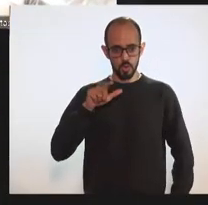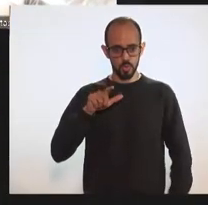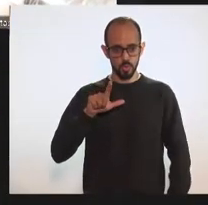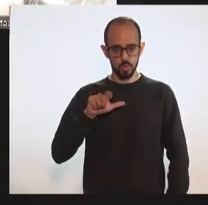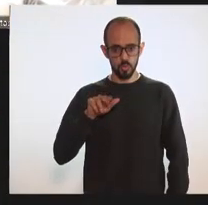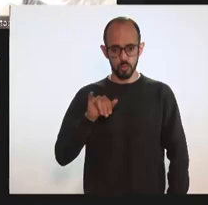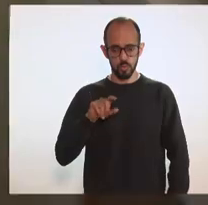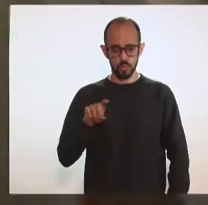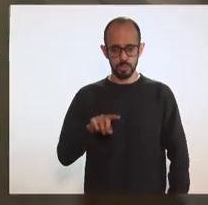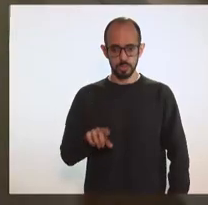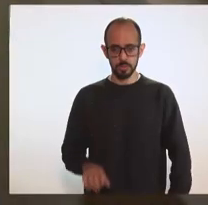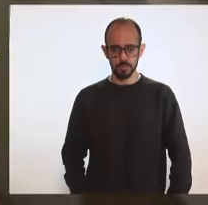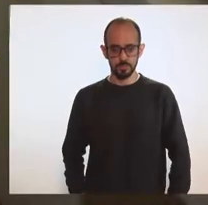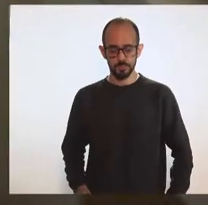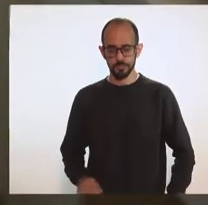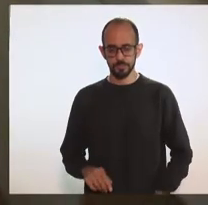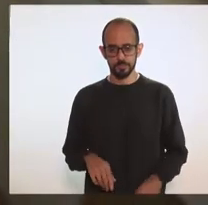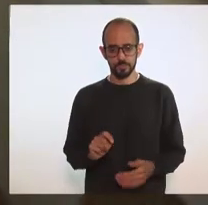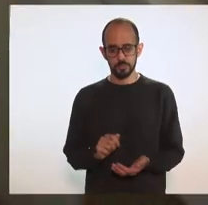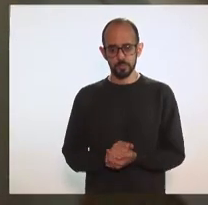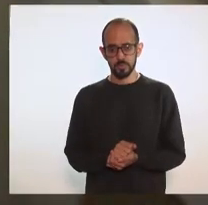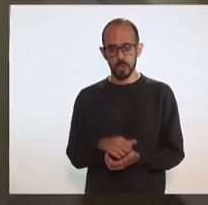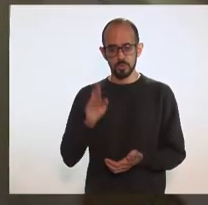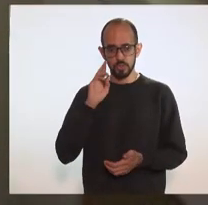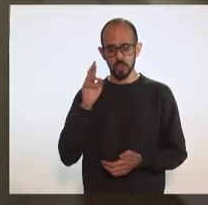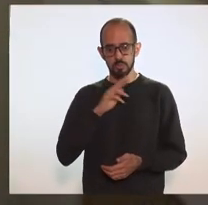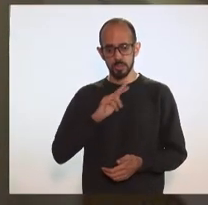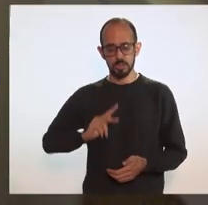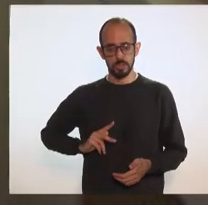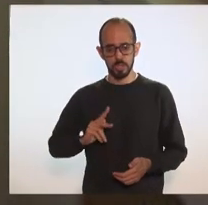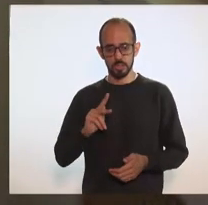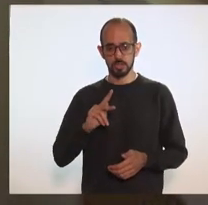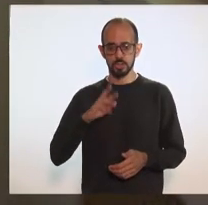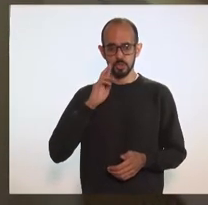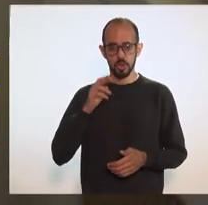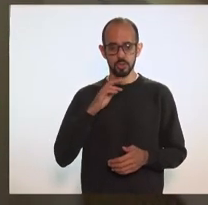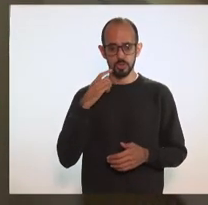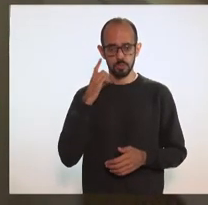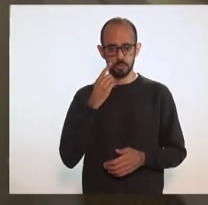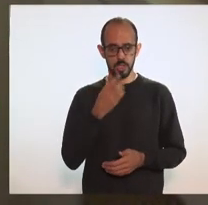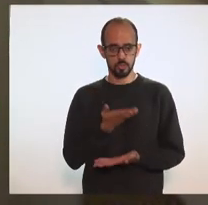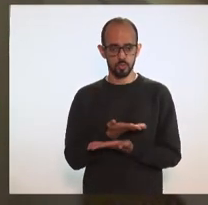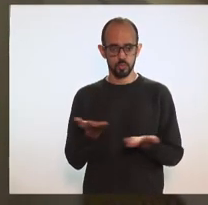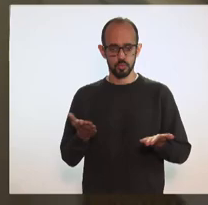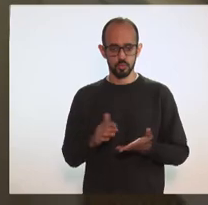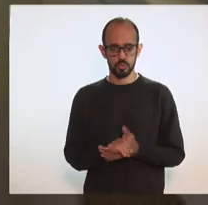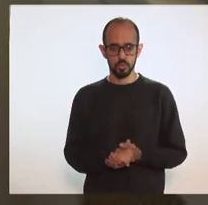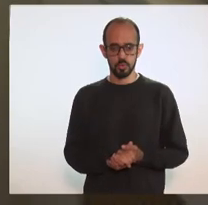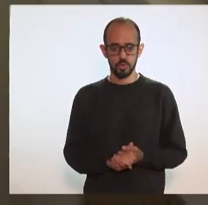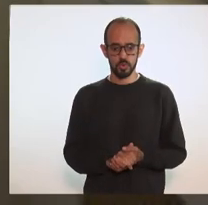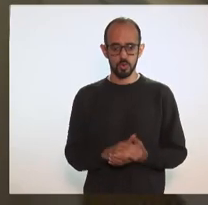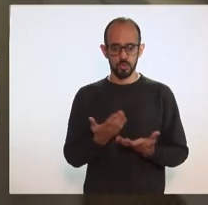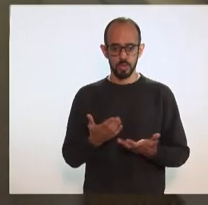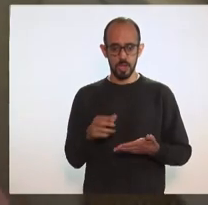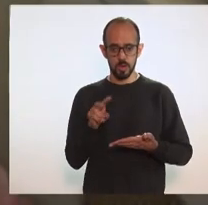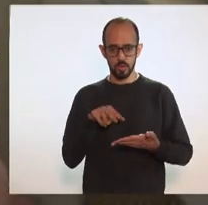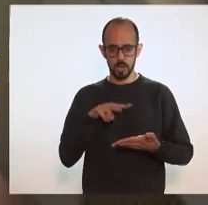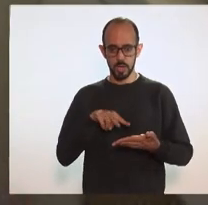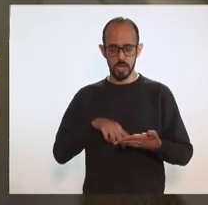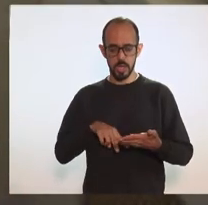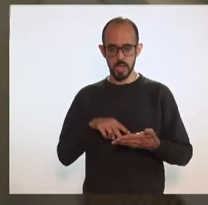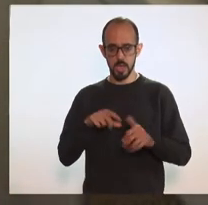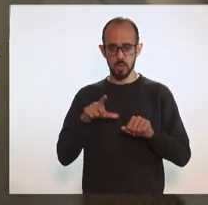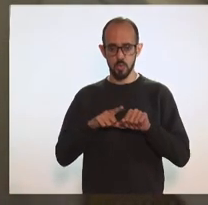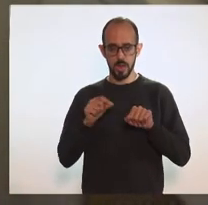o presidente senhoras e senhores deputados eu queria ler é o